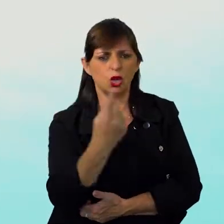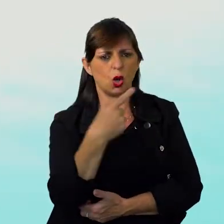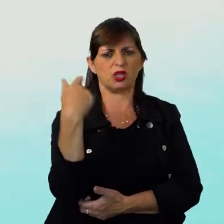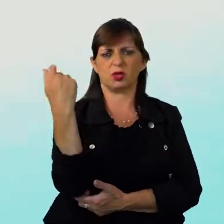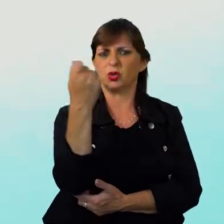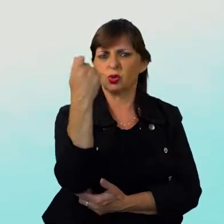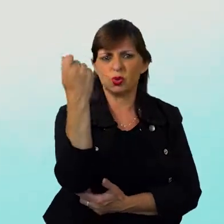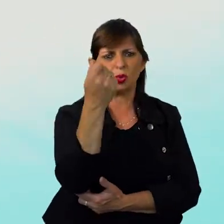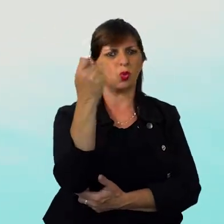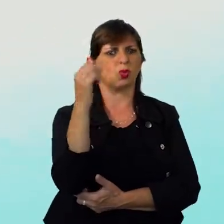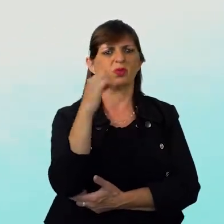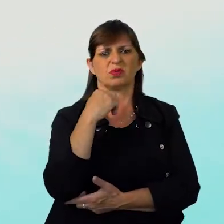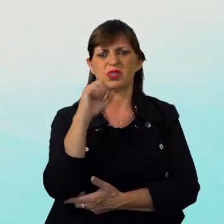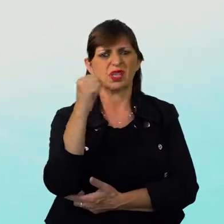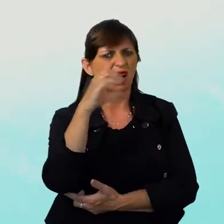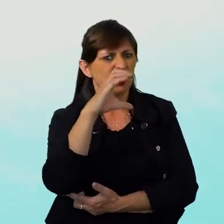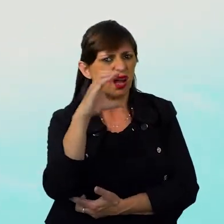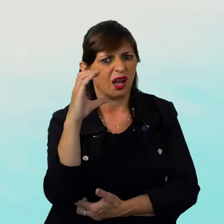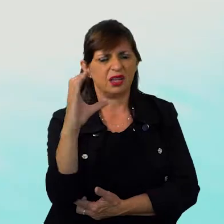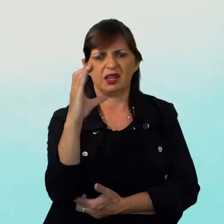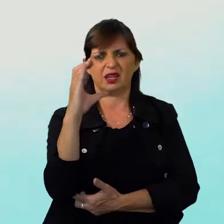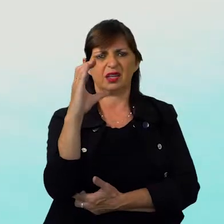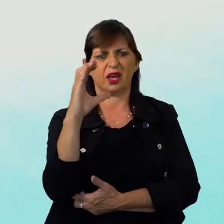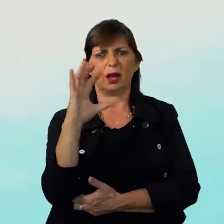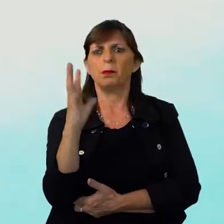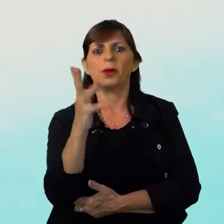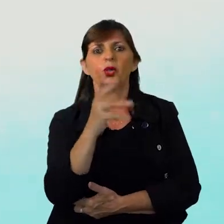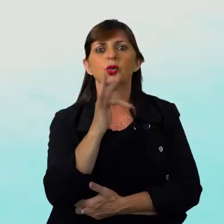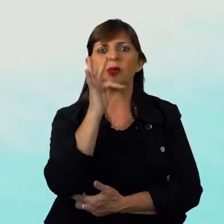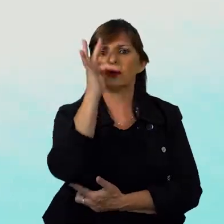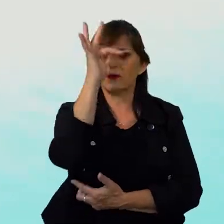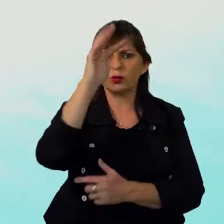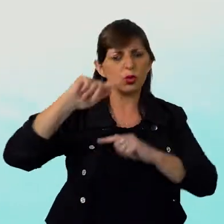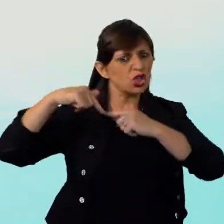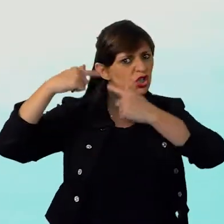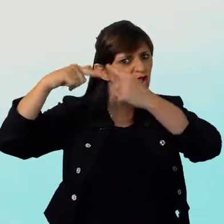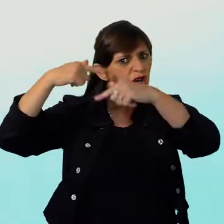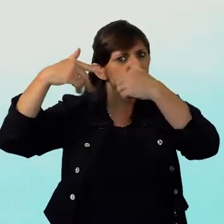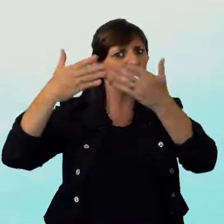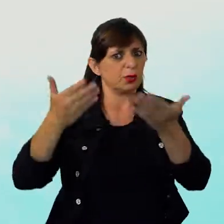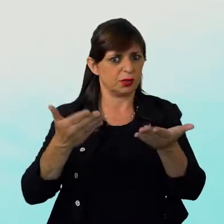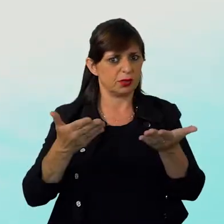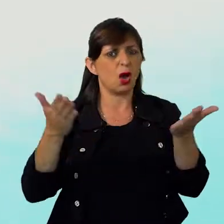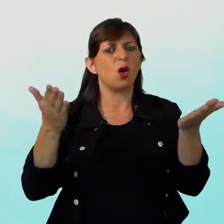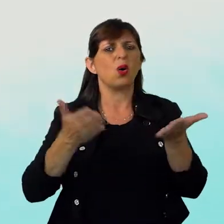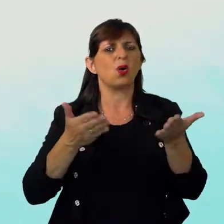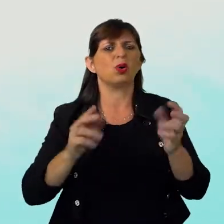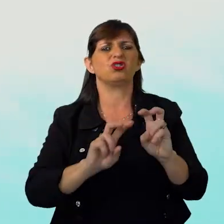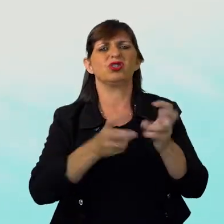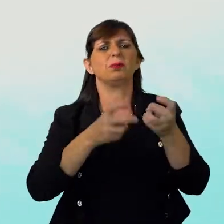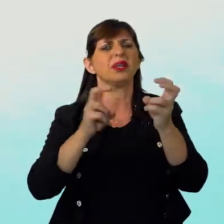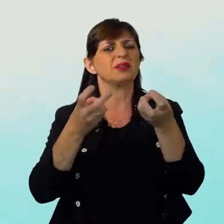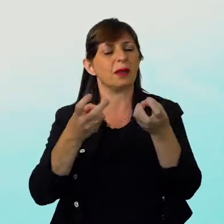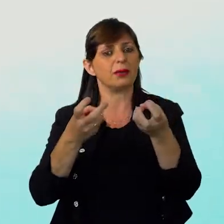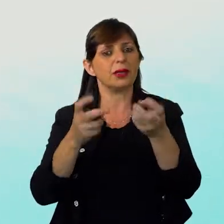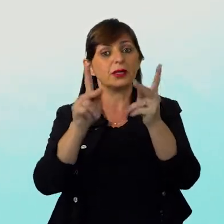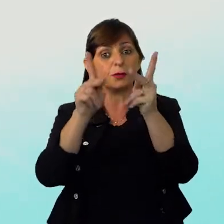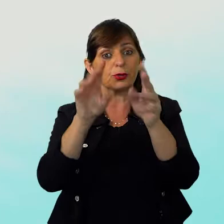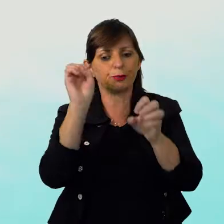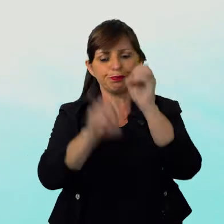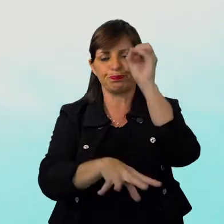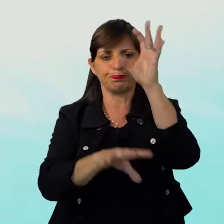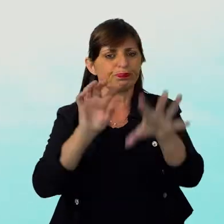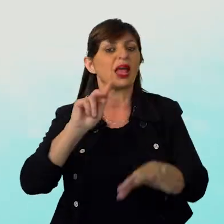para as futuras gerações preservado no rio porque nós andamos por aí a gente vê muita poluição Aberto Rio Infelizmente o pessoal